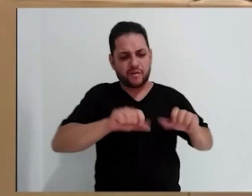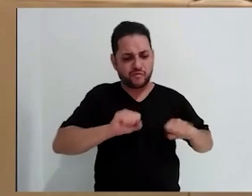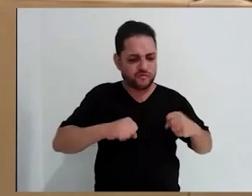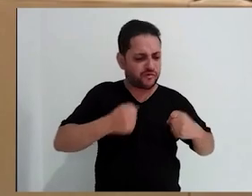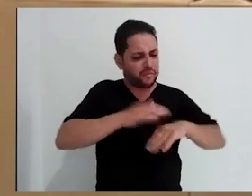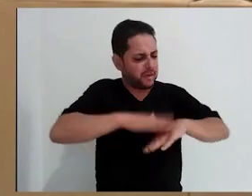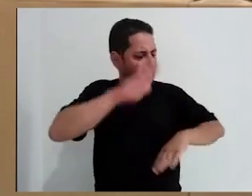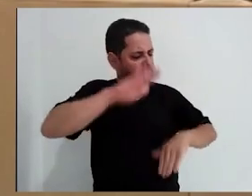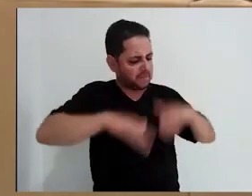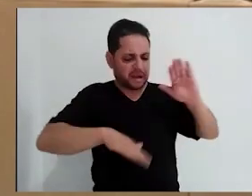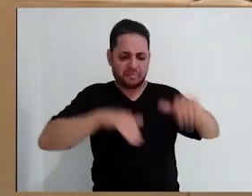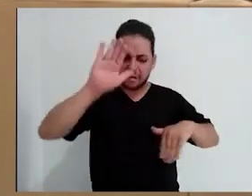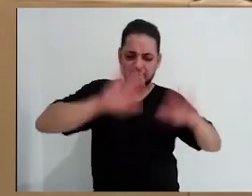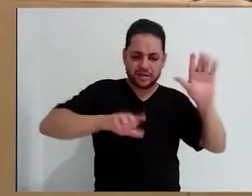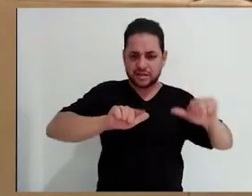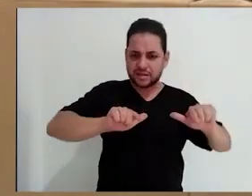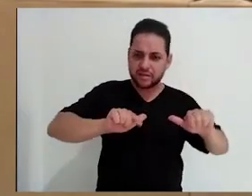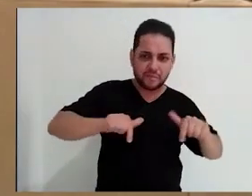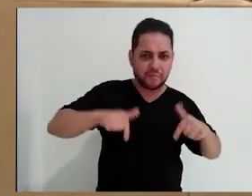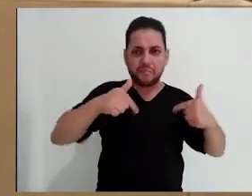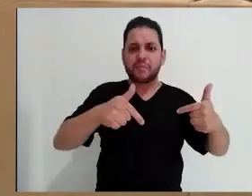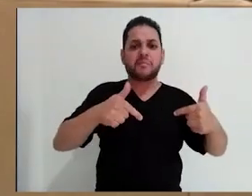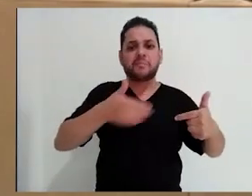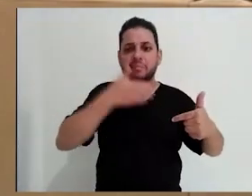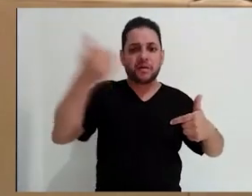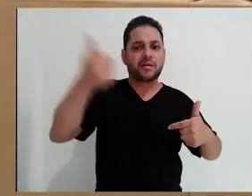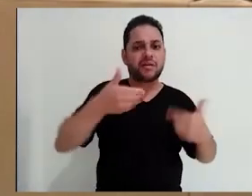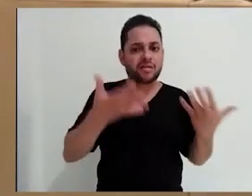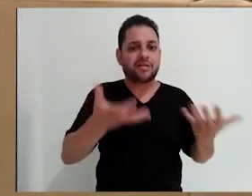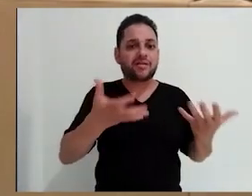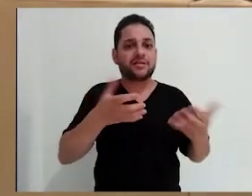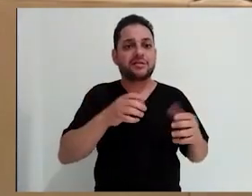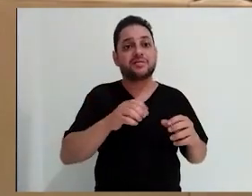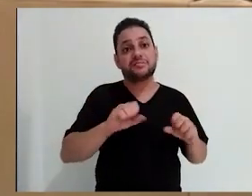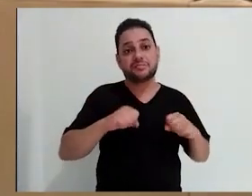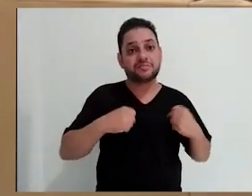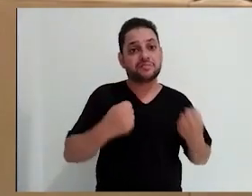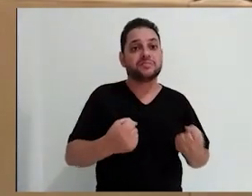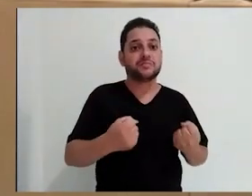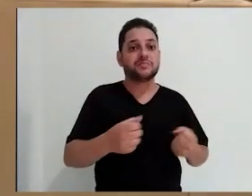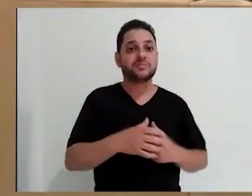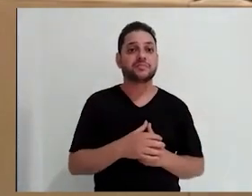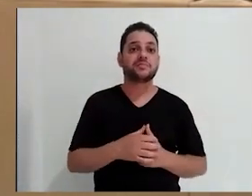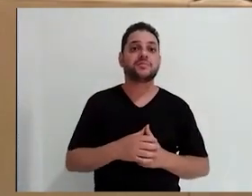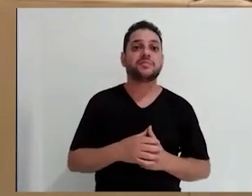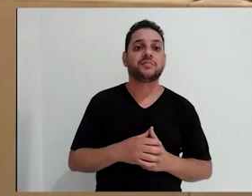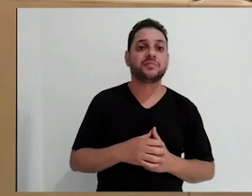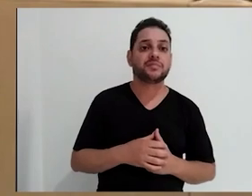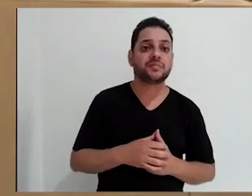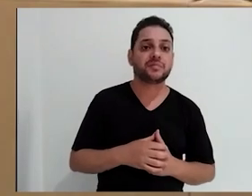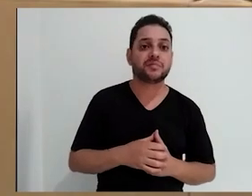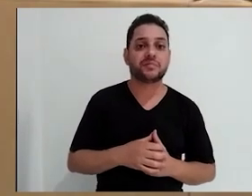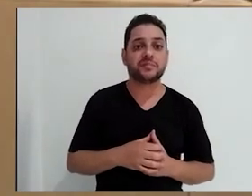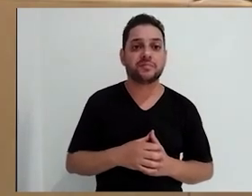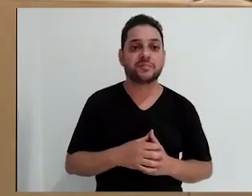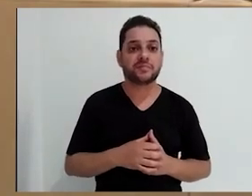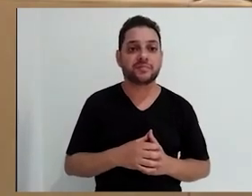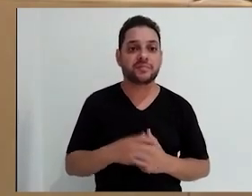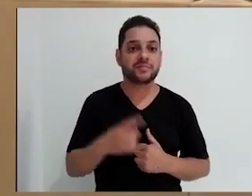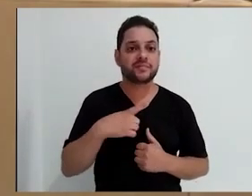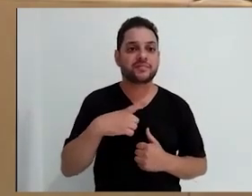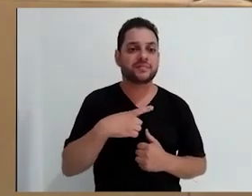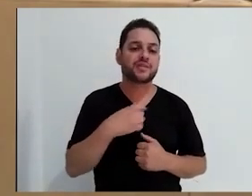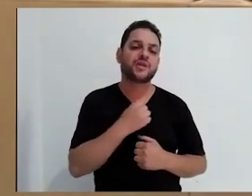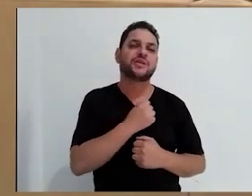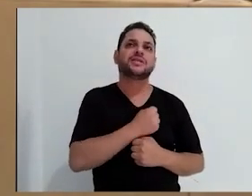fazer melhor, não importa o tempo, né? Então, eu conto um pouco por saudosismo, mas um